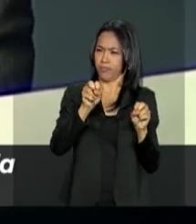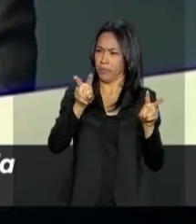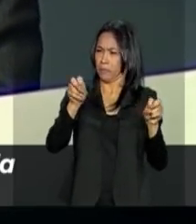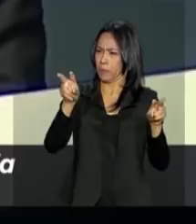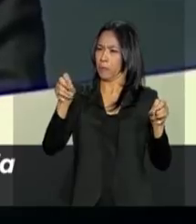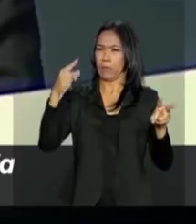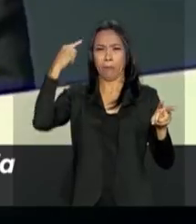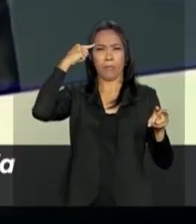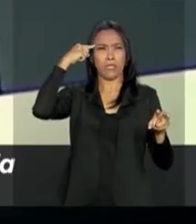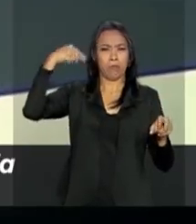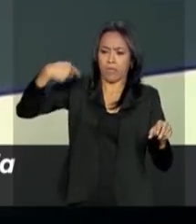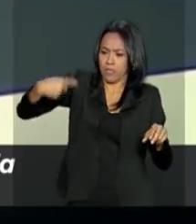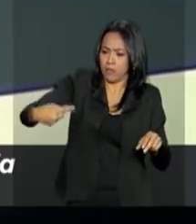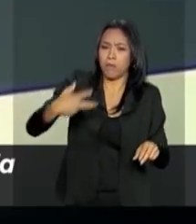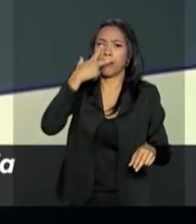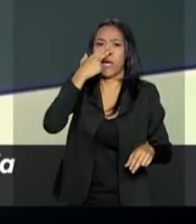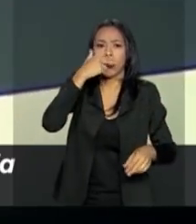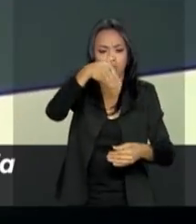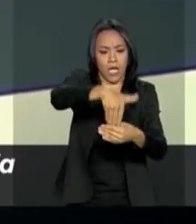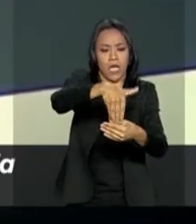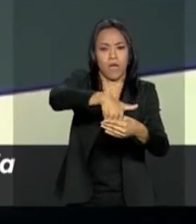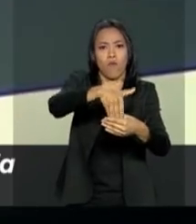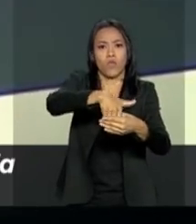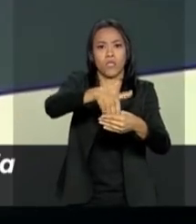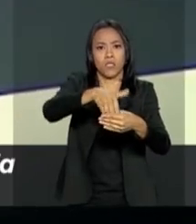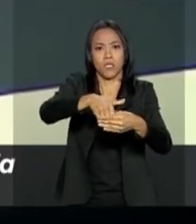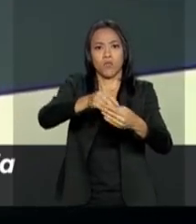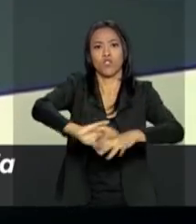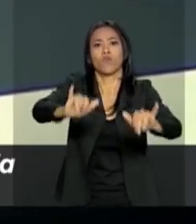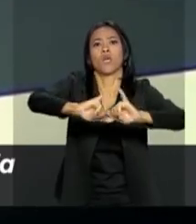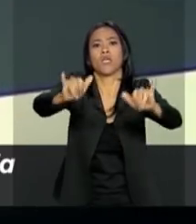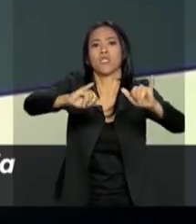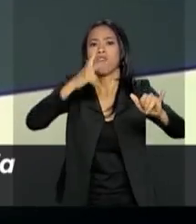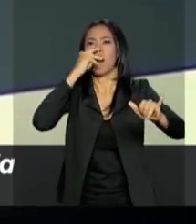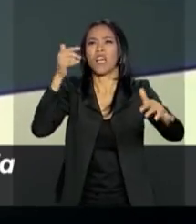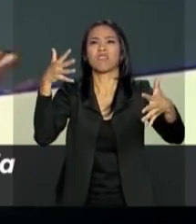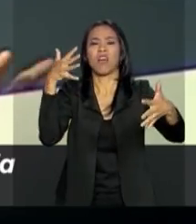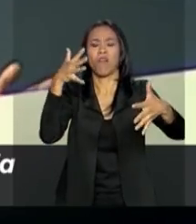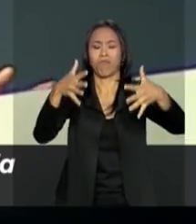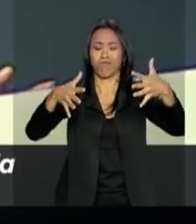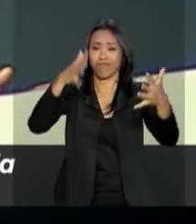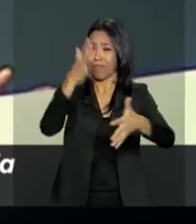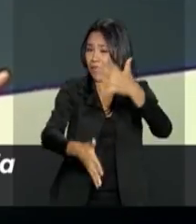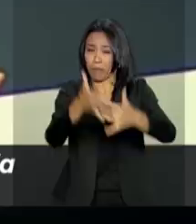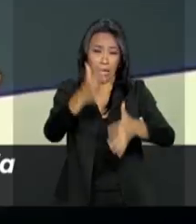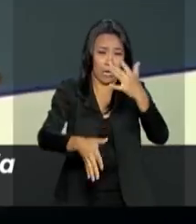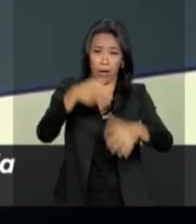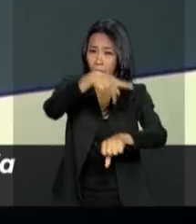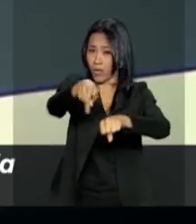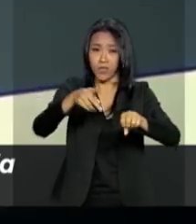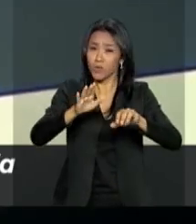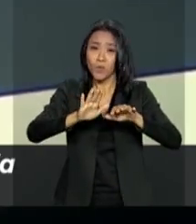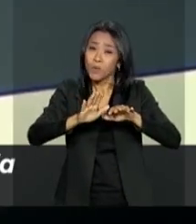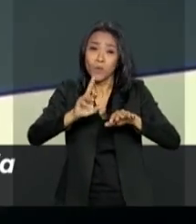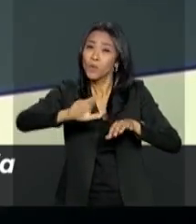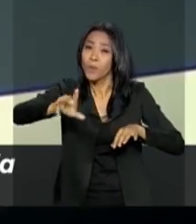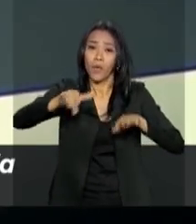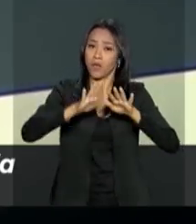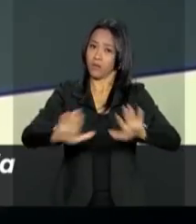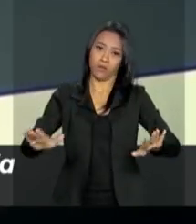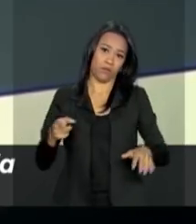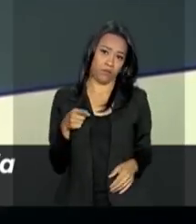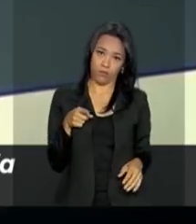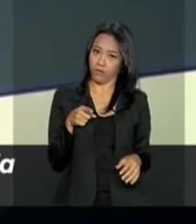a campanha eleitoral por exemplo pudesse é trazer um tumulto para o país eles o lançamento não é assim e não é assim